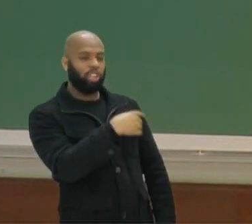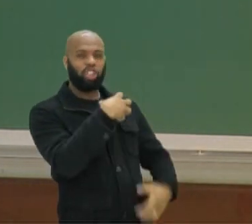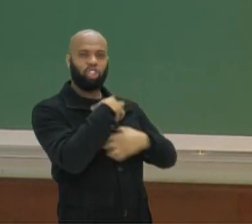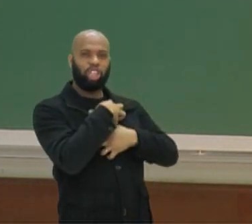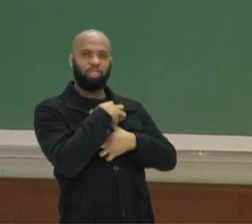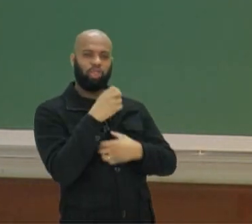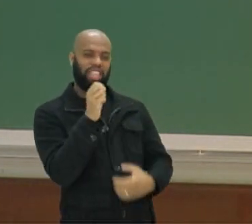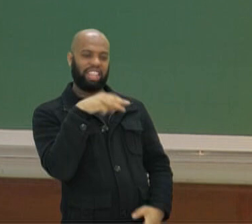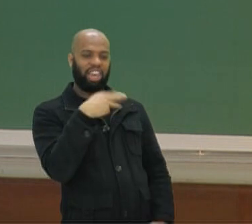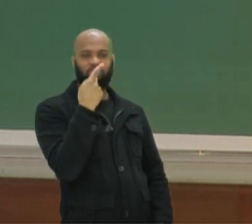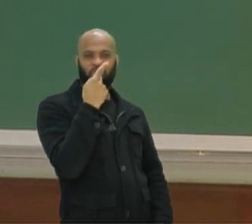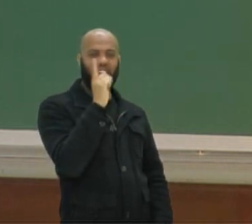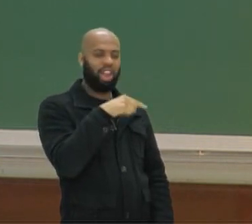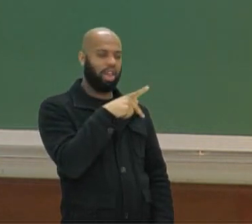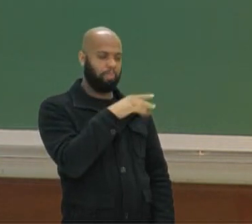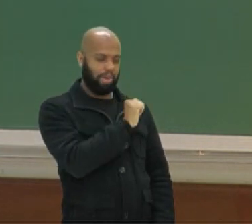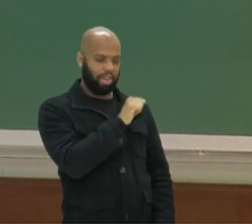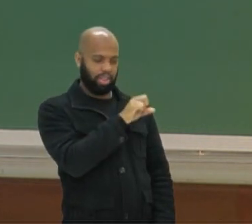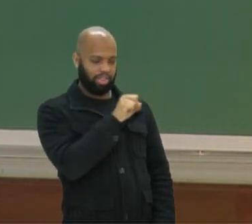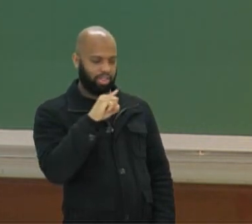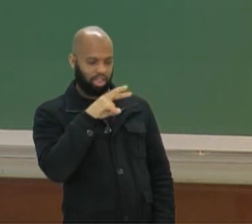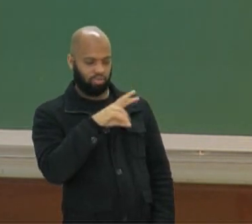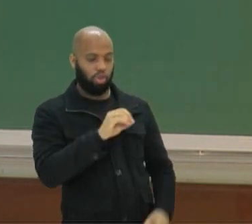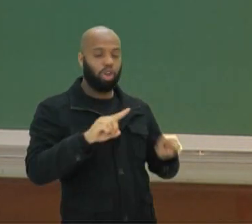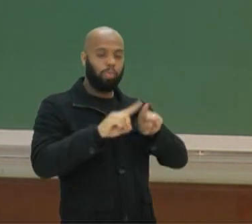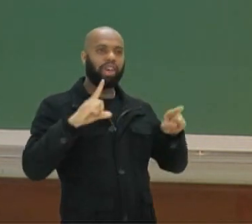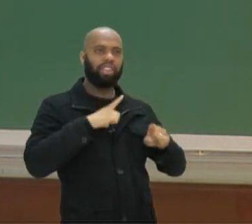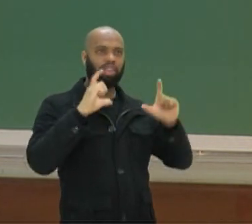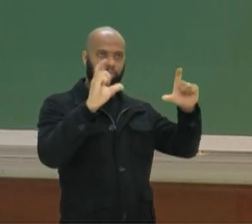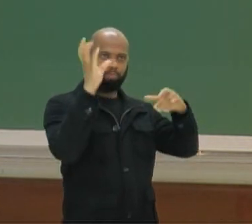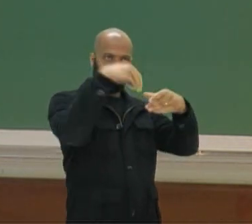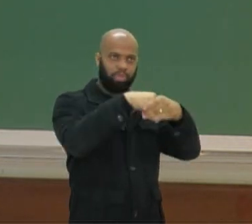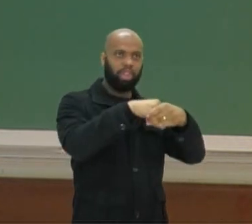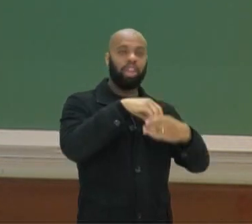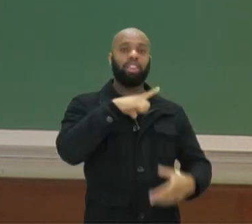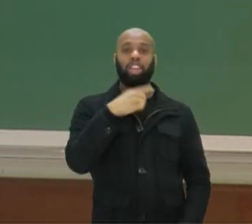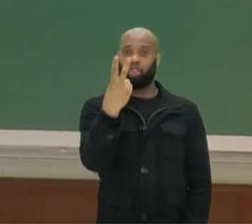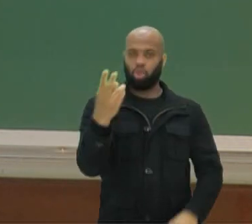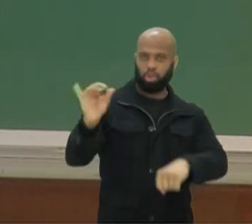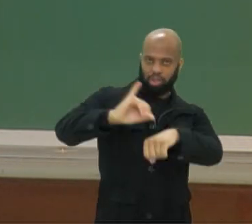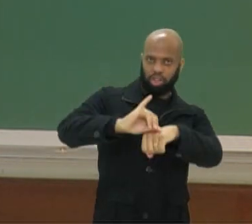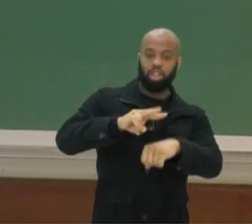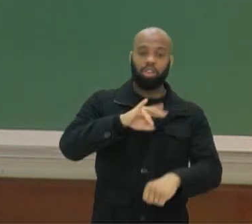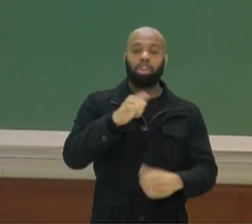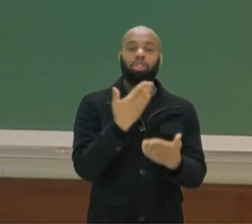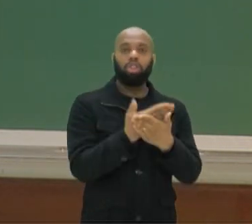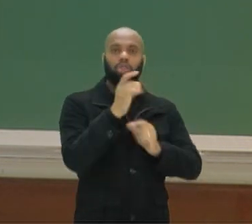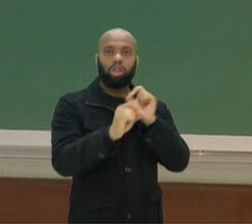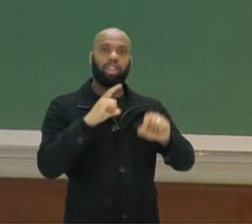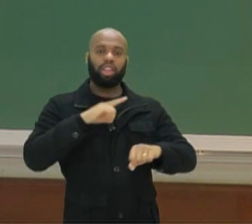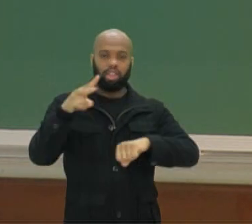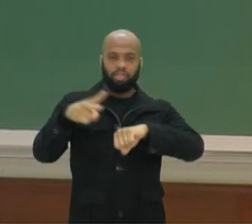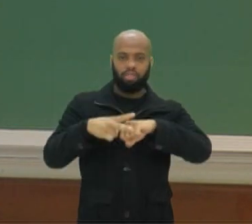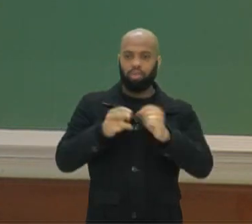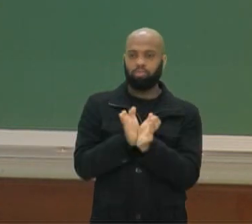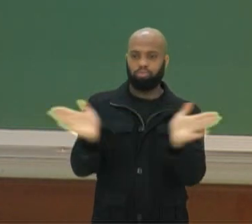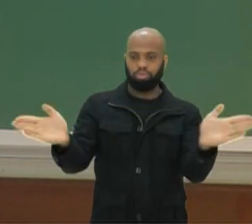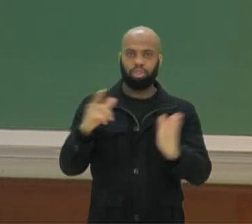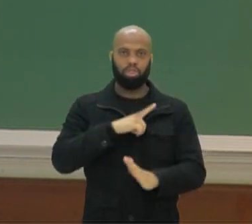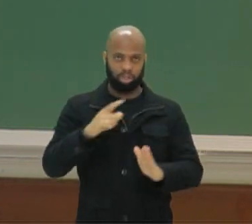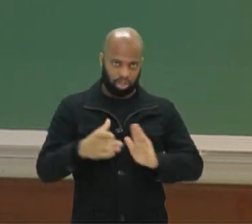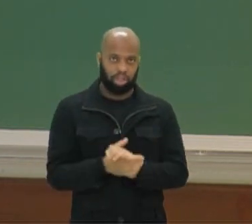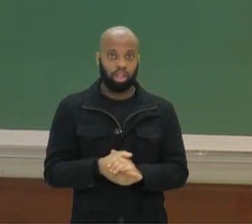entre parênteses eu coloquei aqui dois objetos, ou seja, nós vamos falar um pouco de verbos bitransitivos,